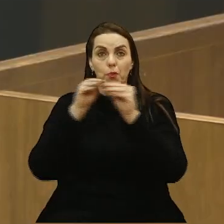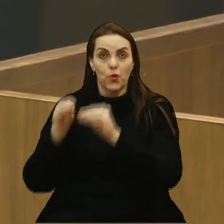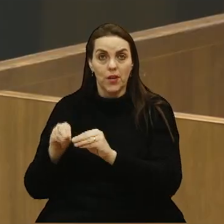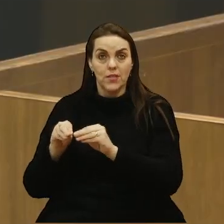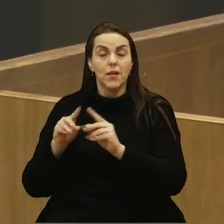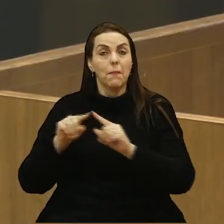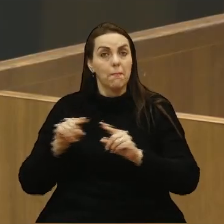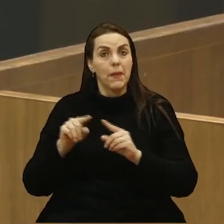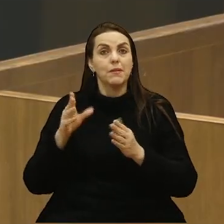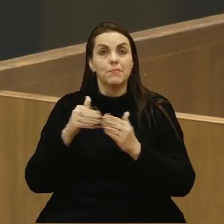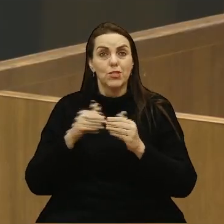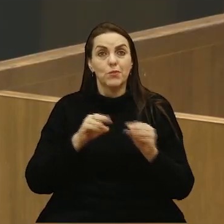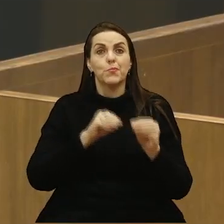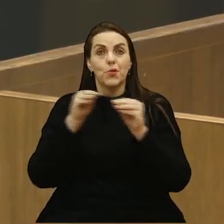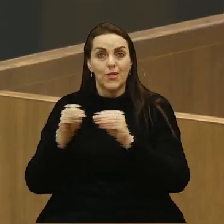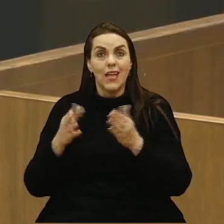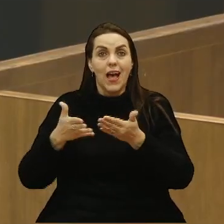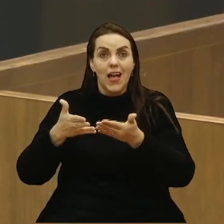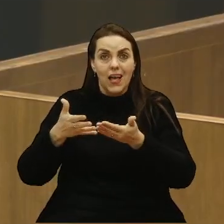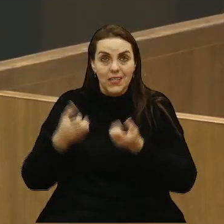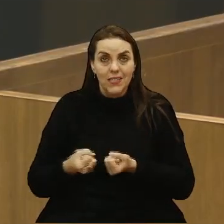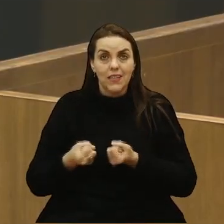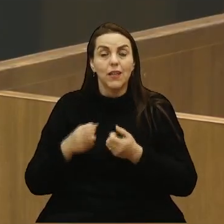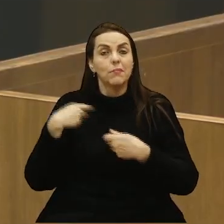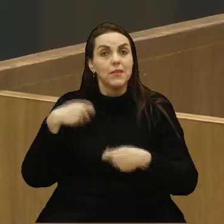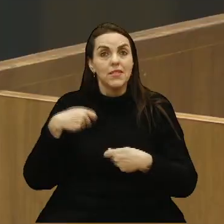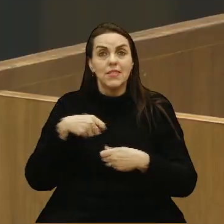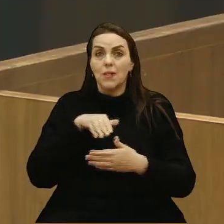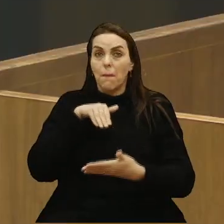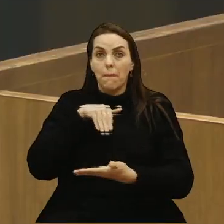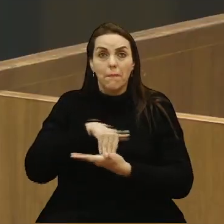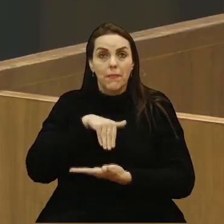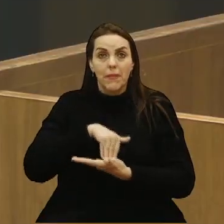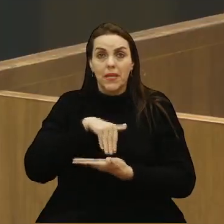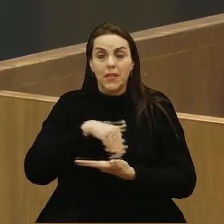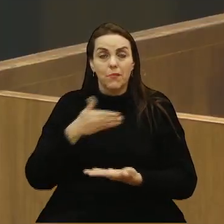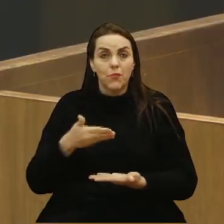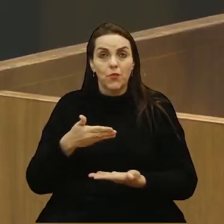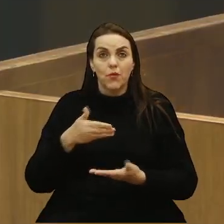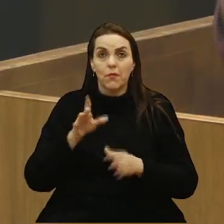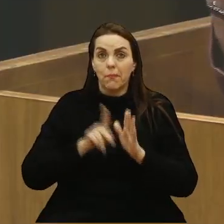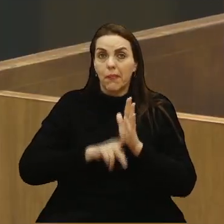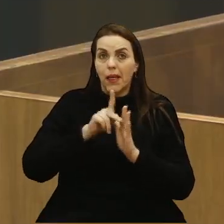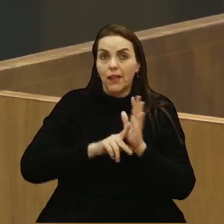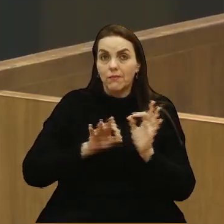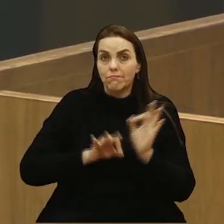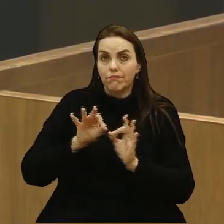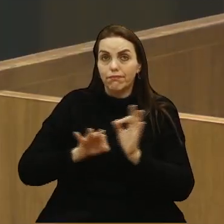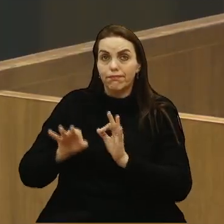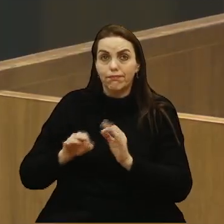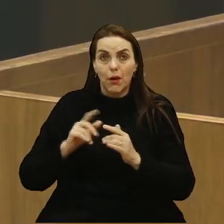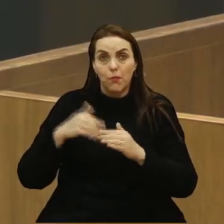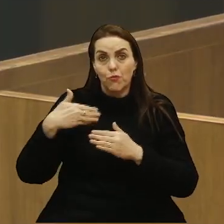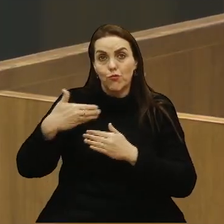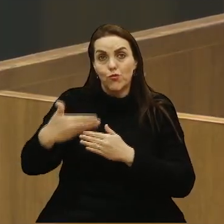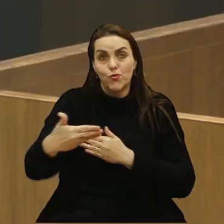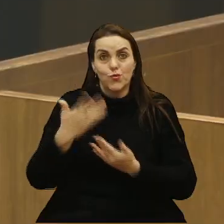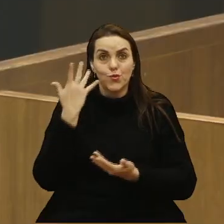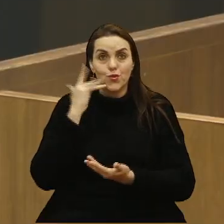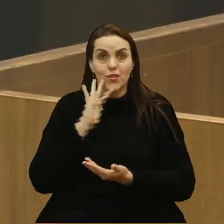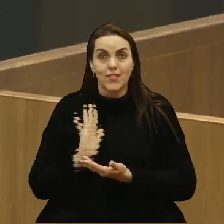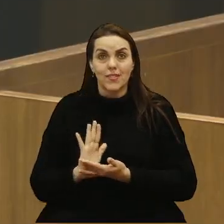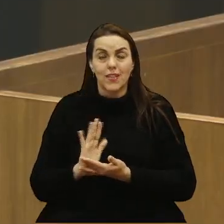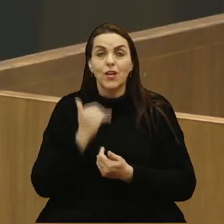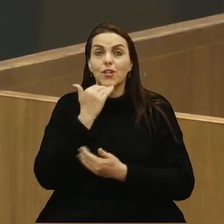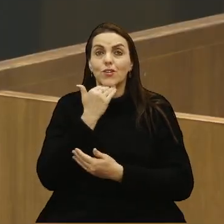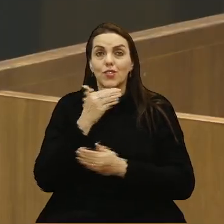pedir prorrogação e ser aceito, tem que ter, no mínimo, um planejamento dos próximos dias. Não adianta